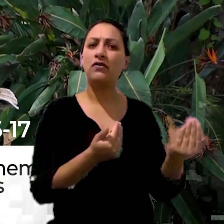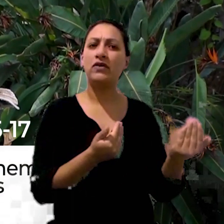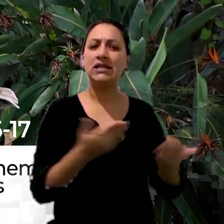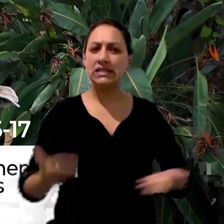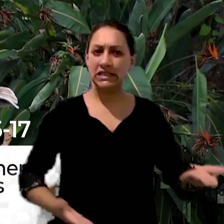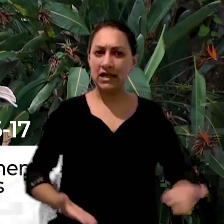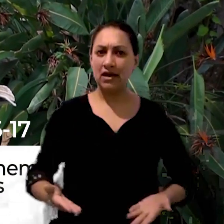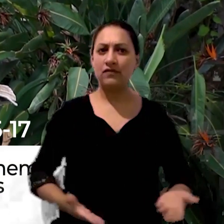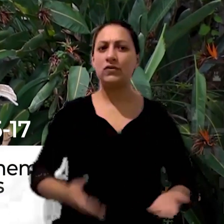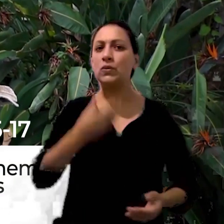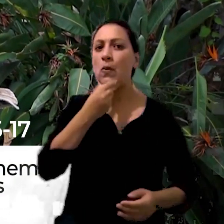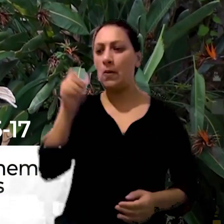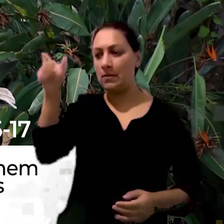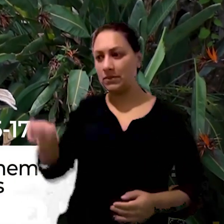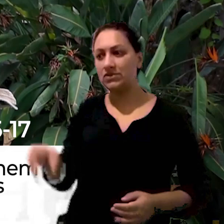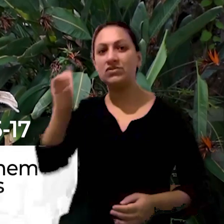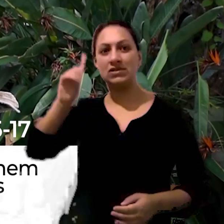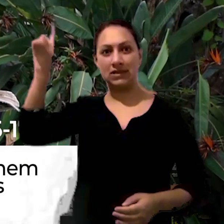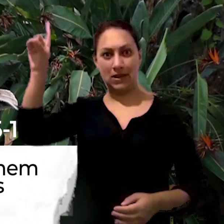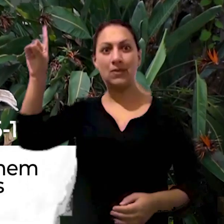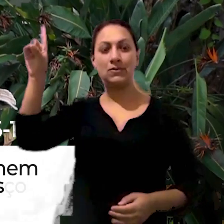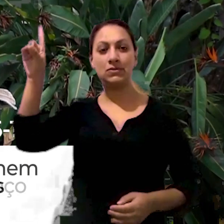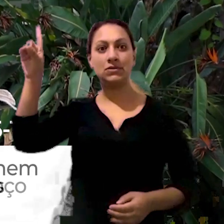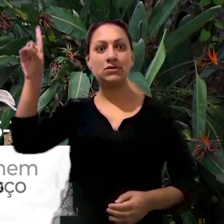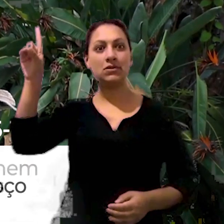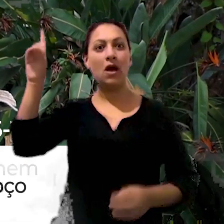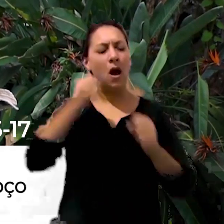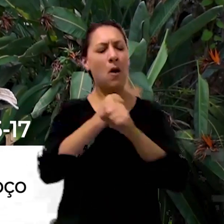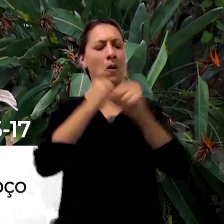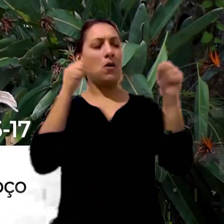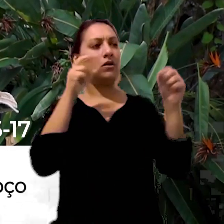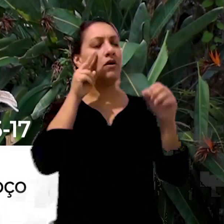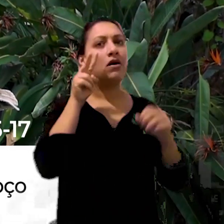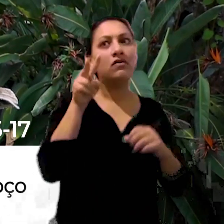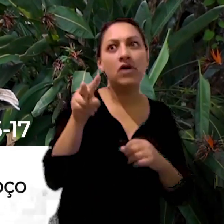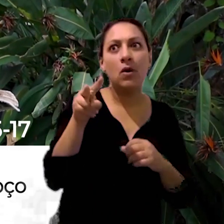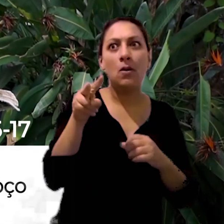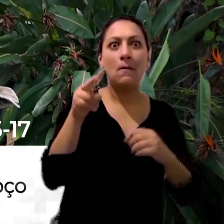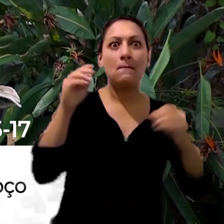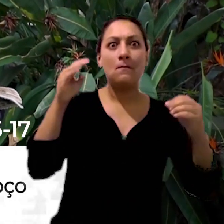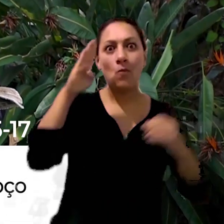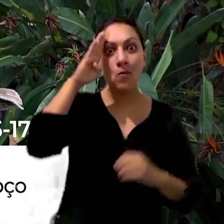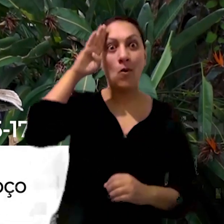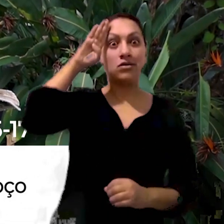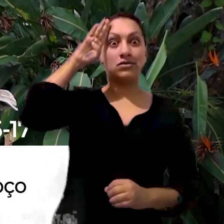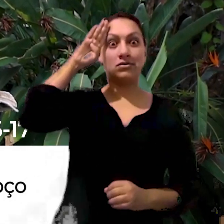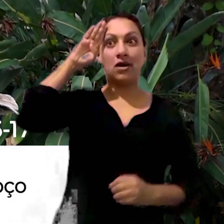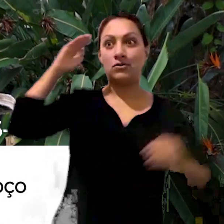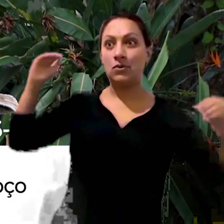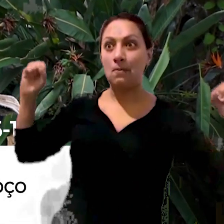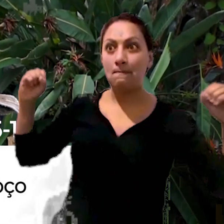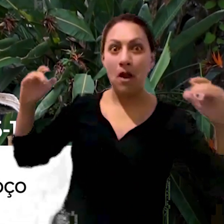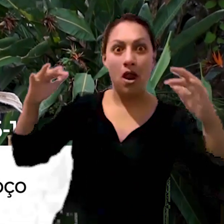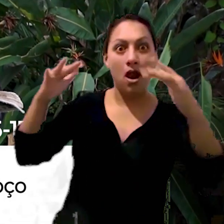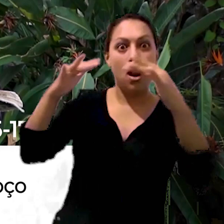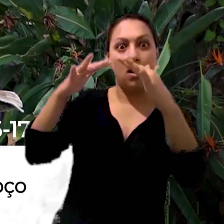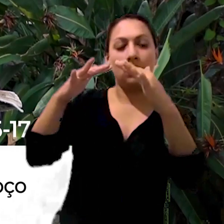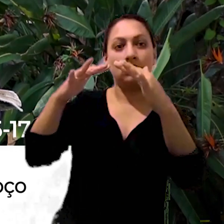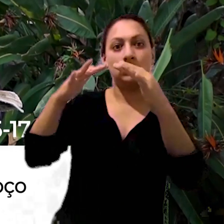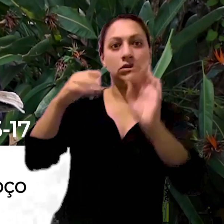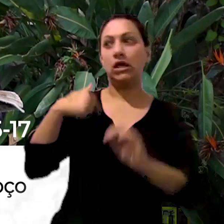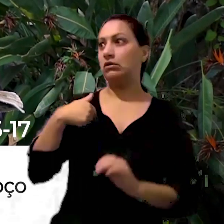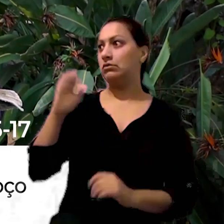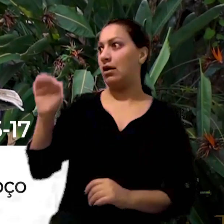Deus e saído, eis que tropas, cavalos e carros haviam cercado a cidade. Então o seu moço lhe disse: Ai,